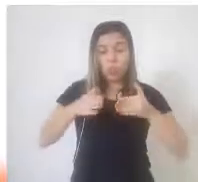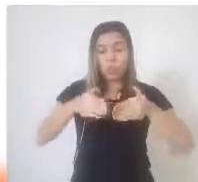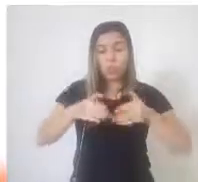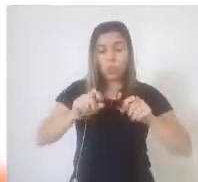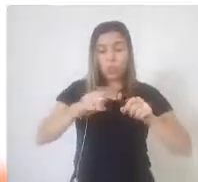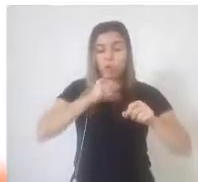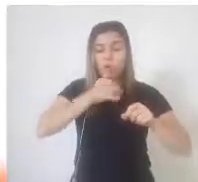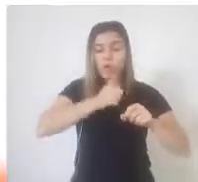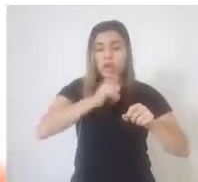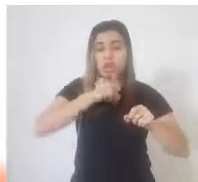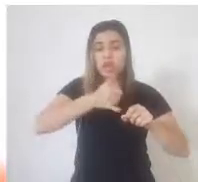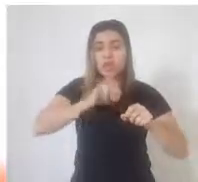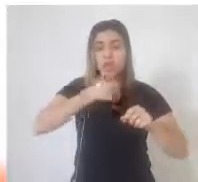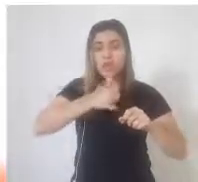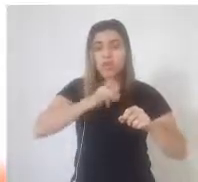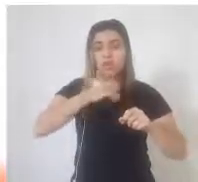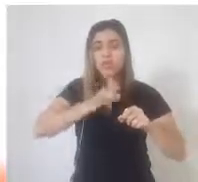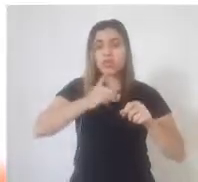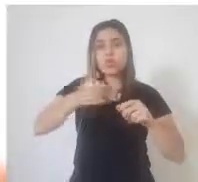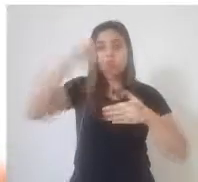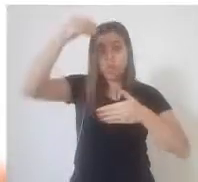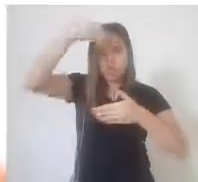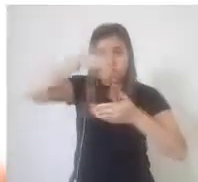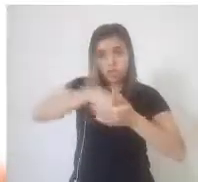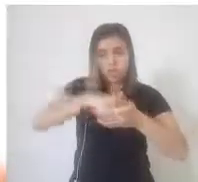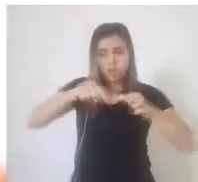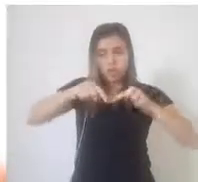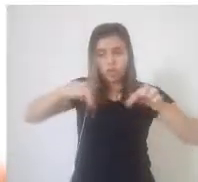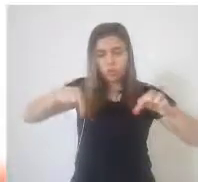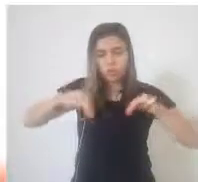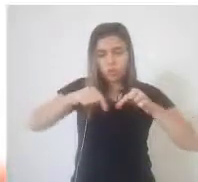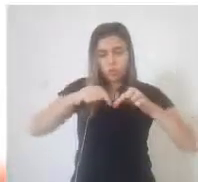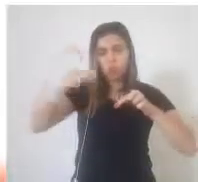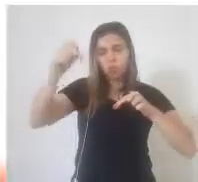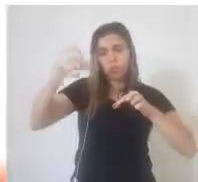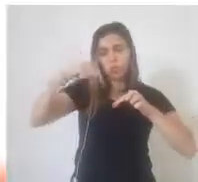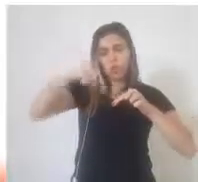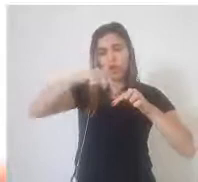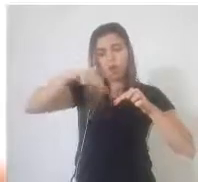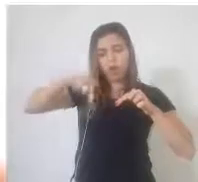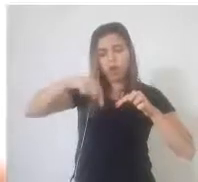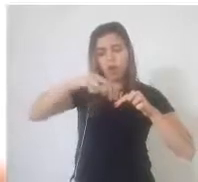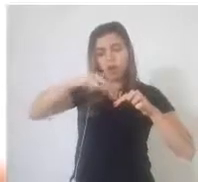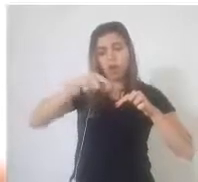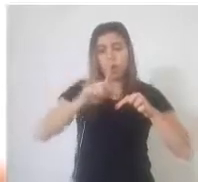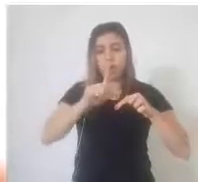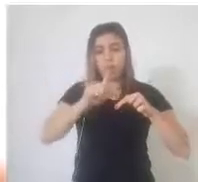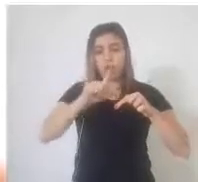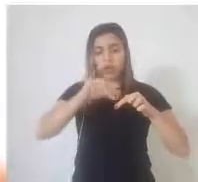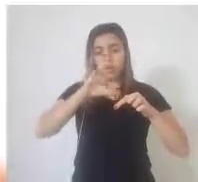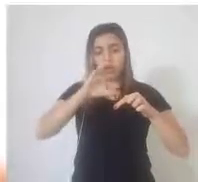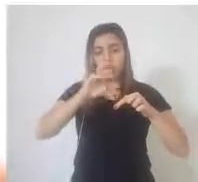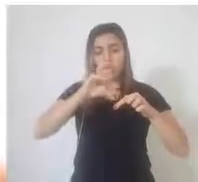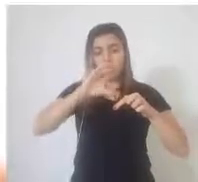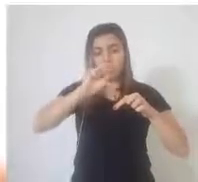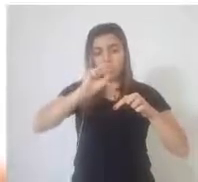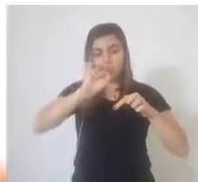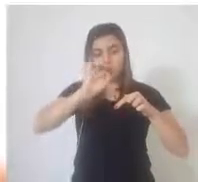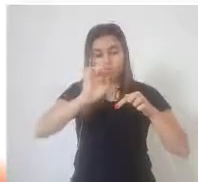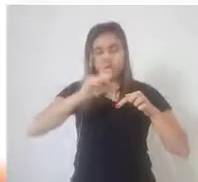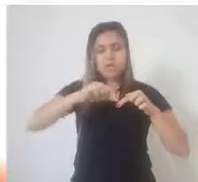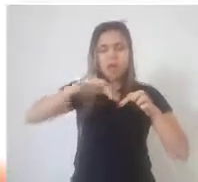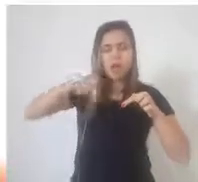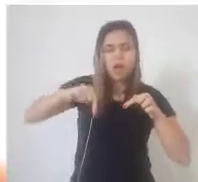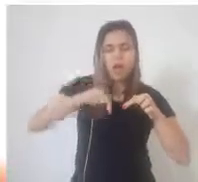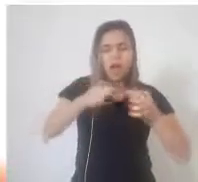de fotossíntese concentra essa energia luminosa dentro de uma molécula que é a glicose. E essa molécula